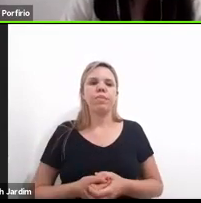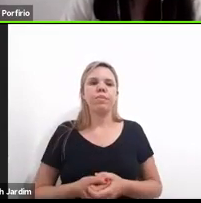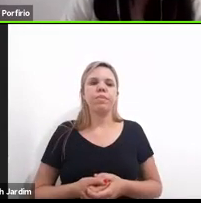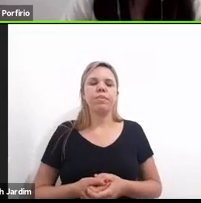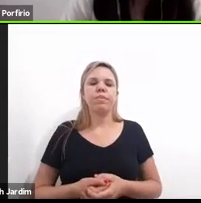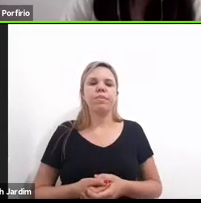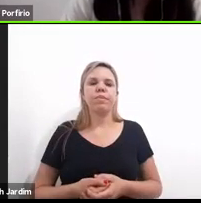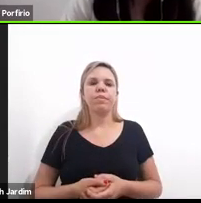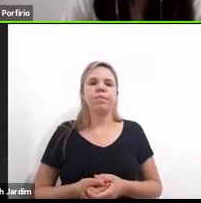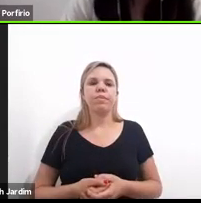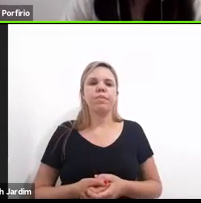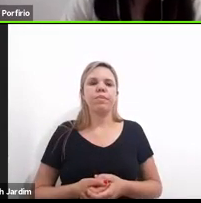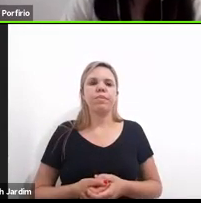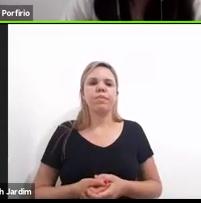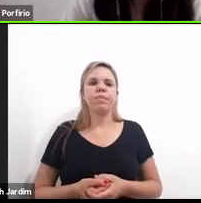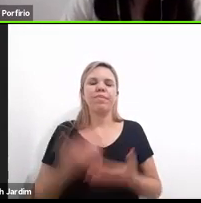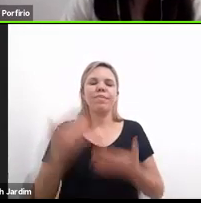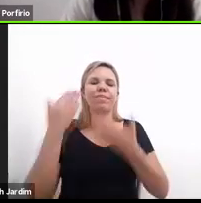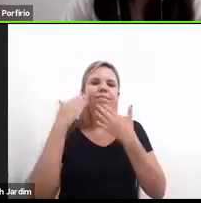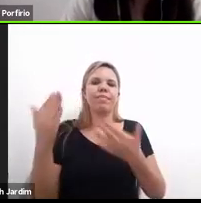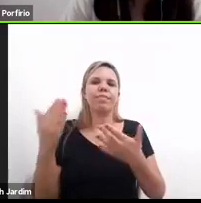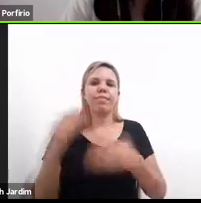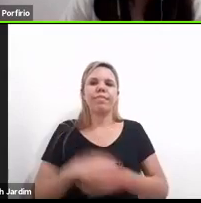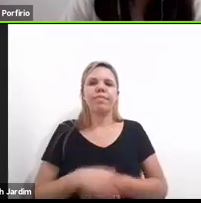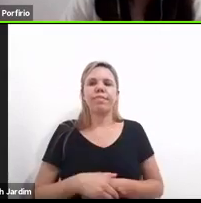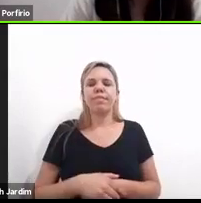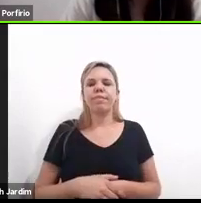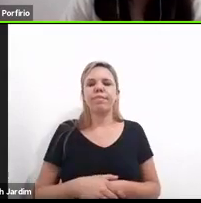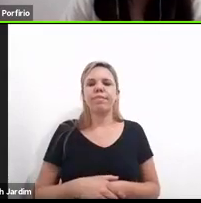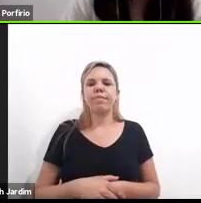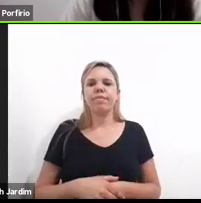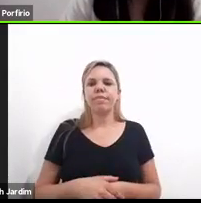verdade. Obrigada, Paula.